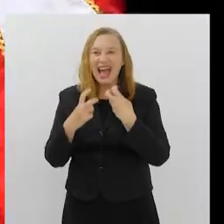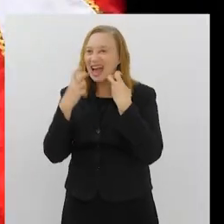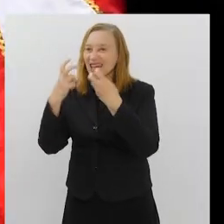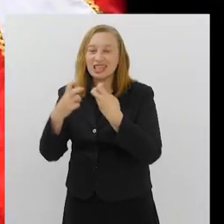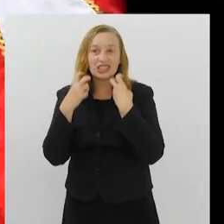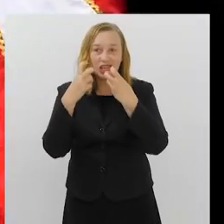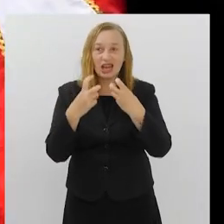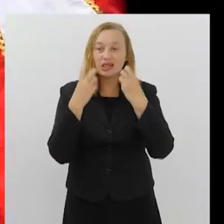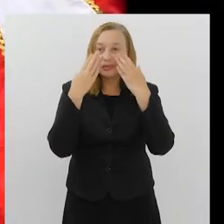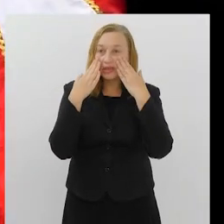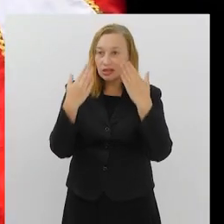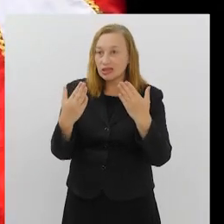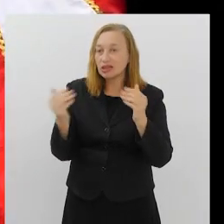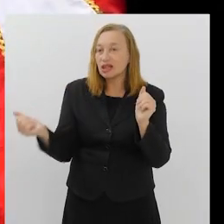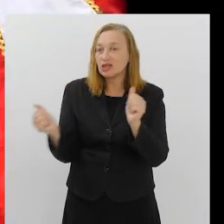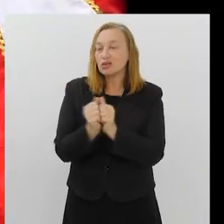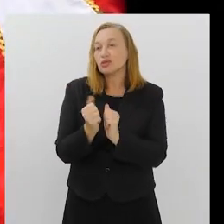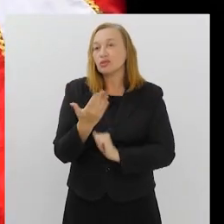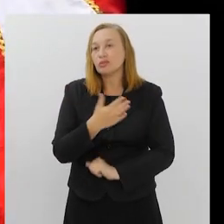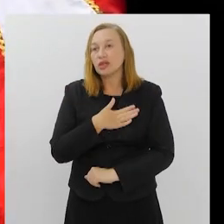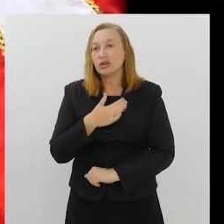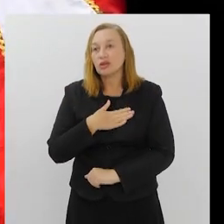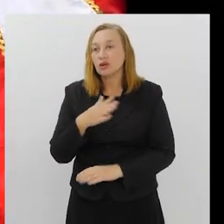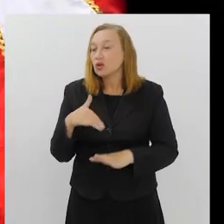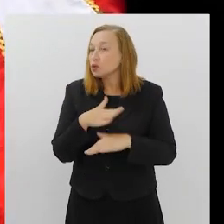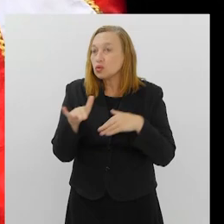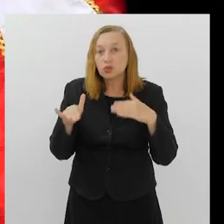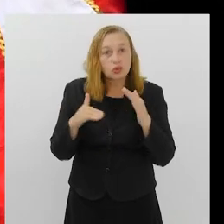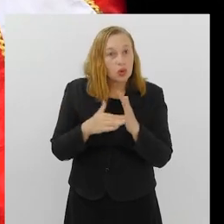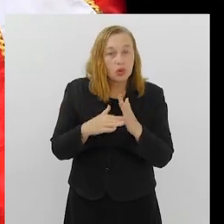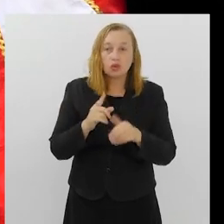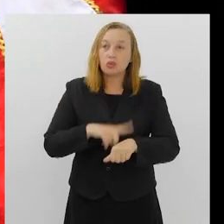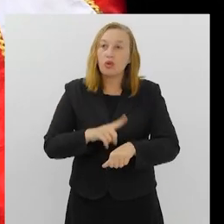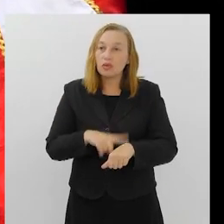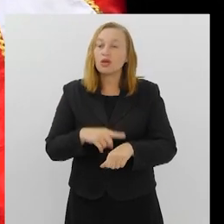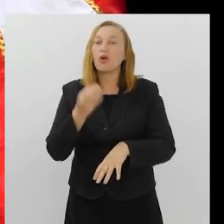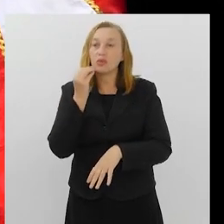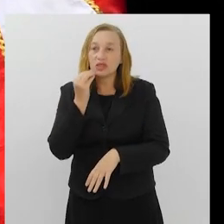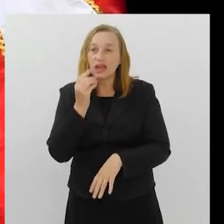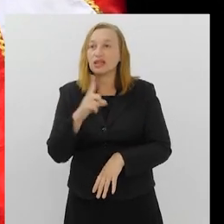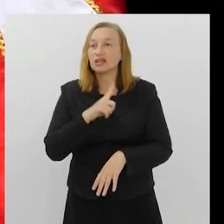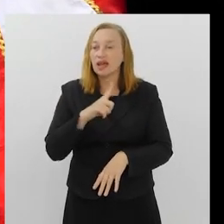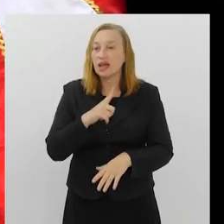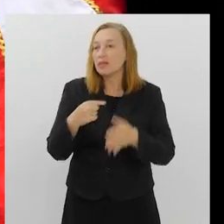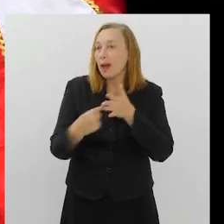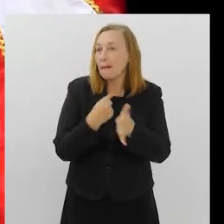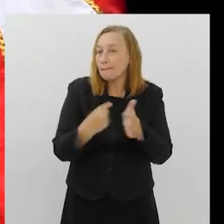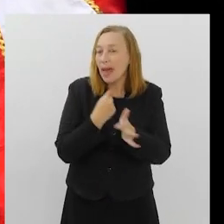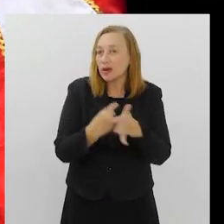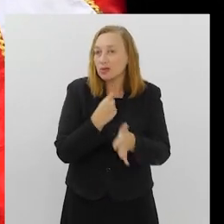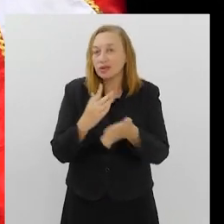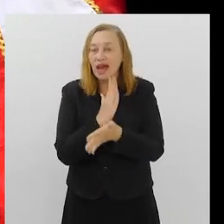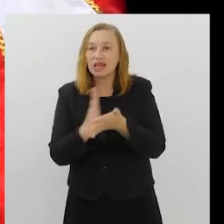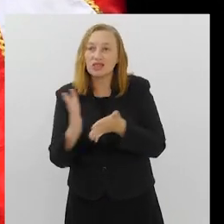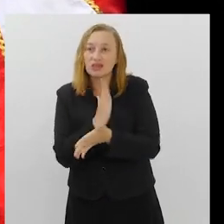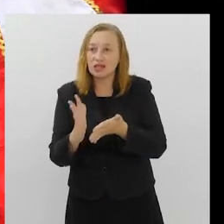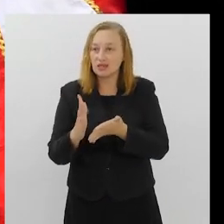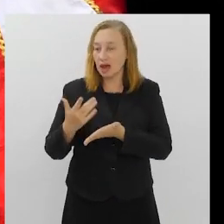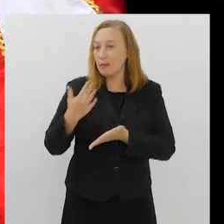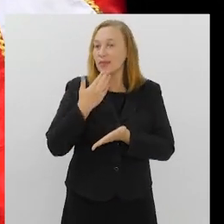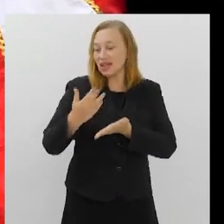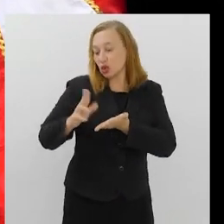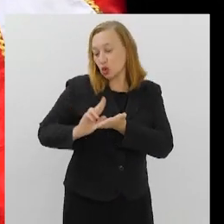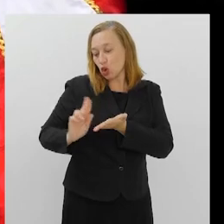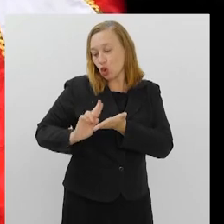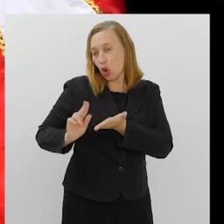subiram gritando pelo corredor. Na minha apresentação, eles estavam lá comigo. Todo momento que tem oportunidade, vem, me pergunta. Às vezes, até